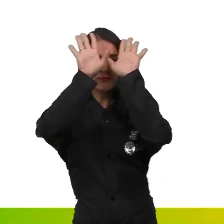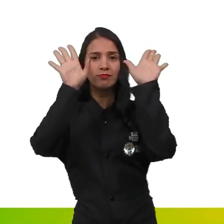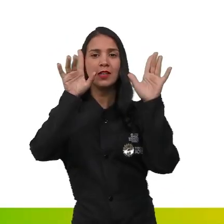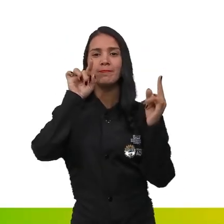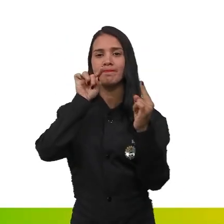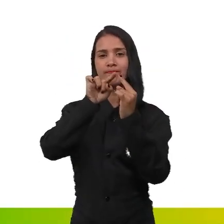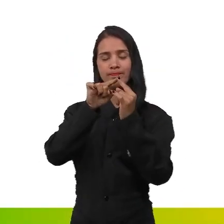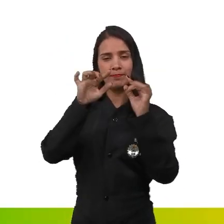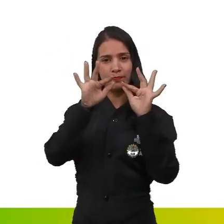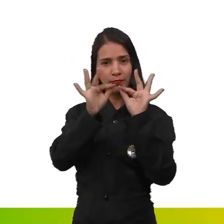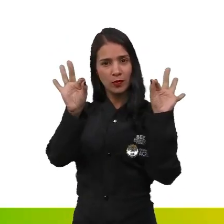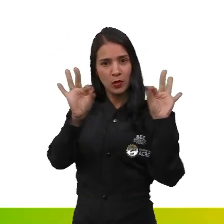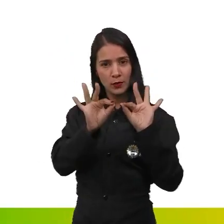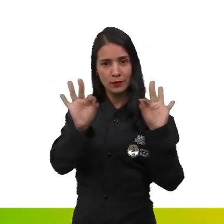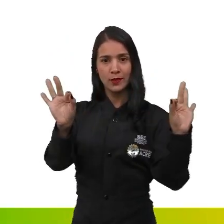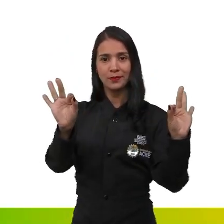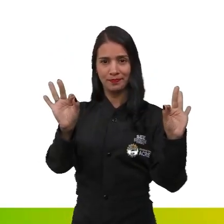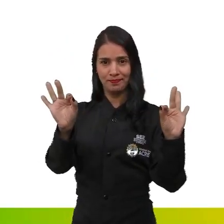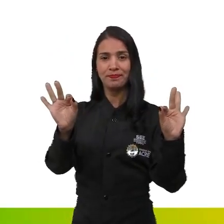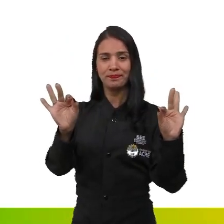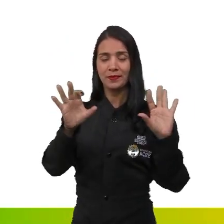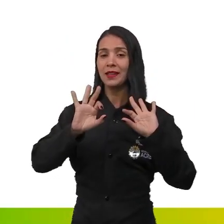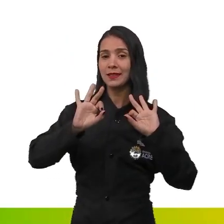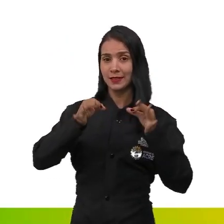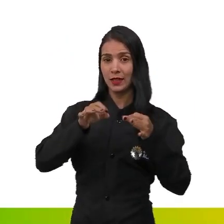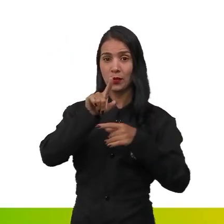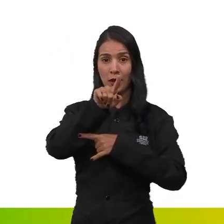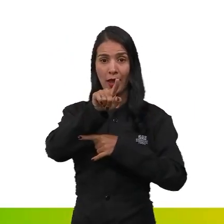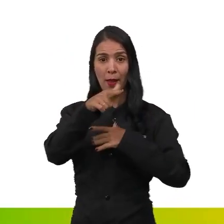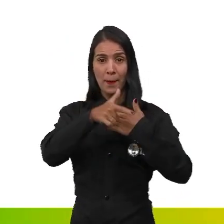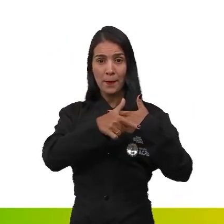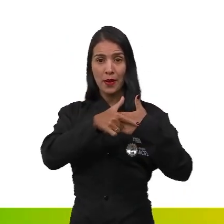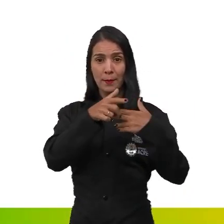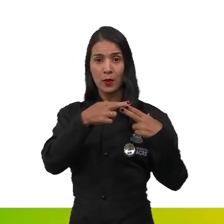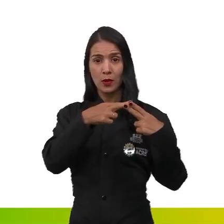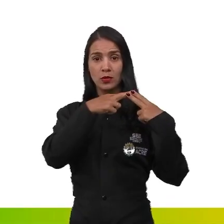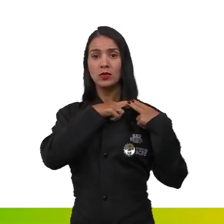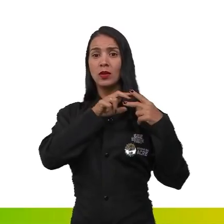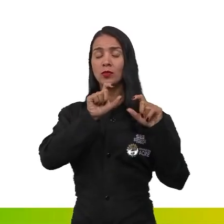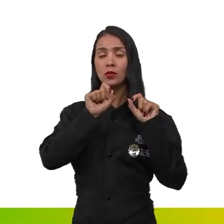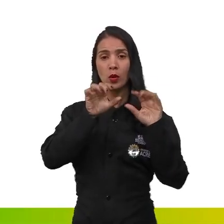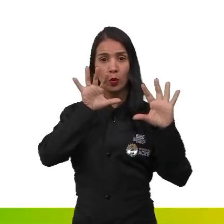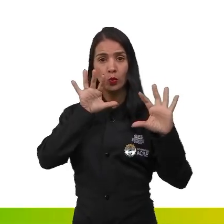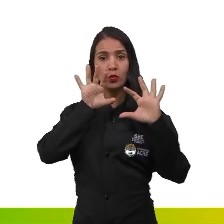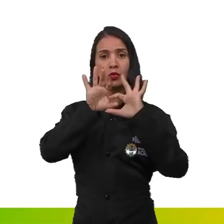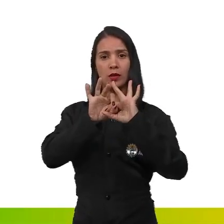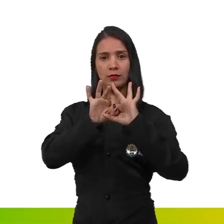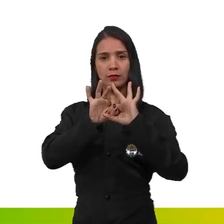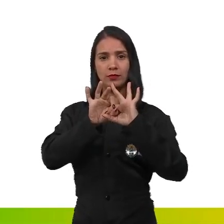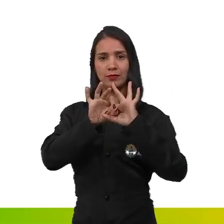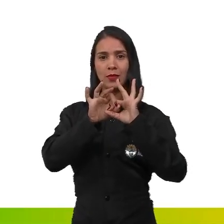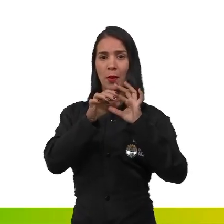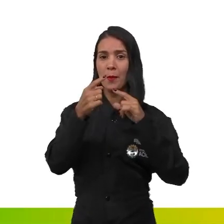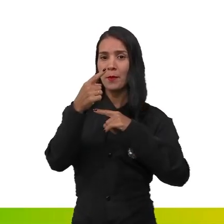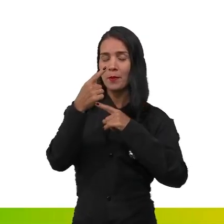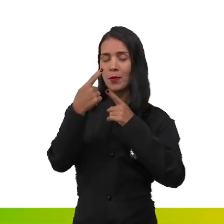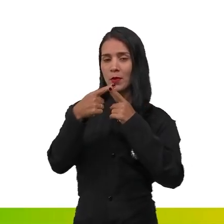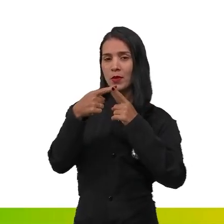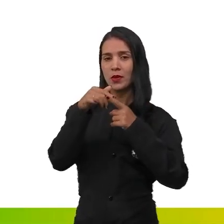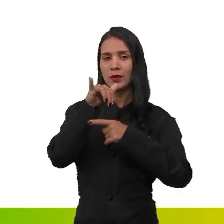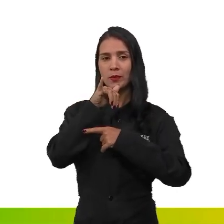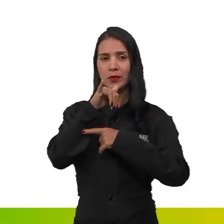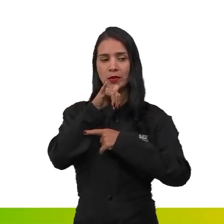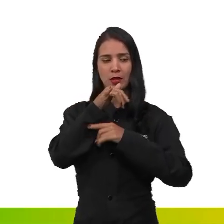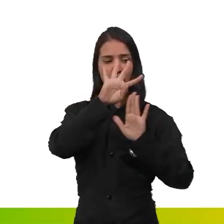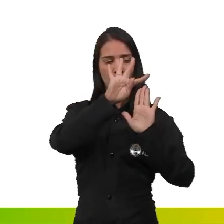as frases. Então, eles são responsáveis para conectar as ideias de um texto, mas conectar de modo